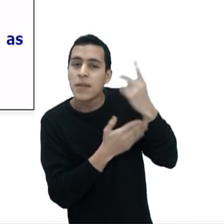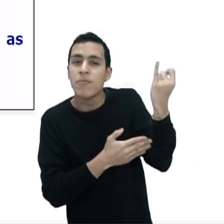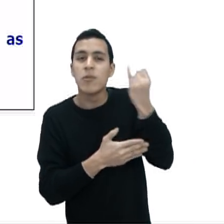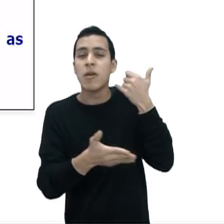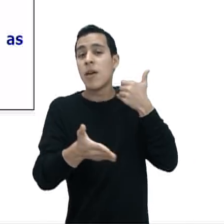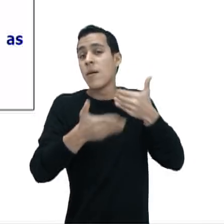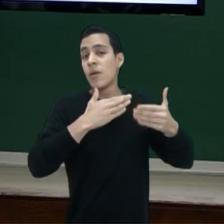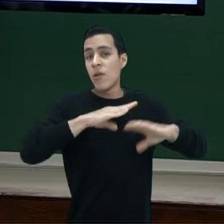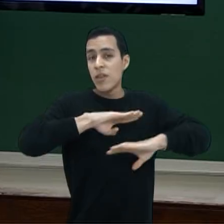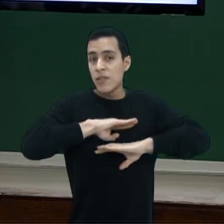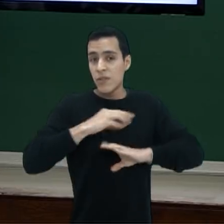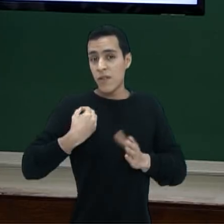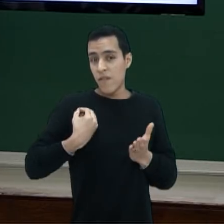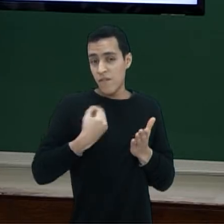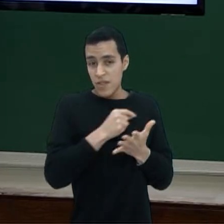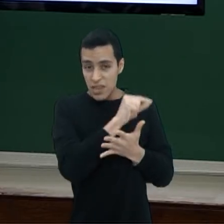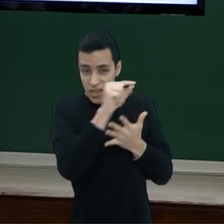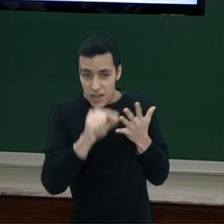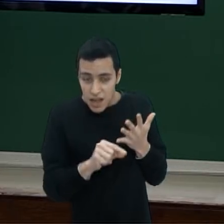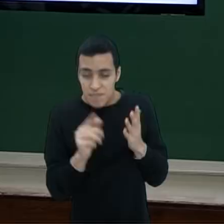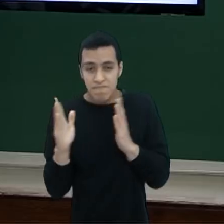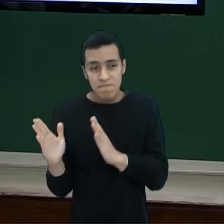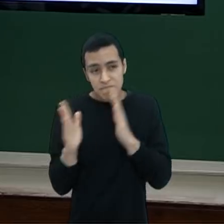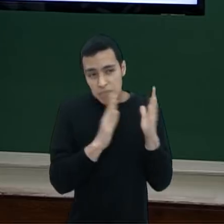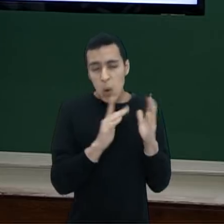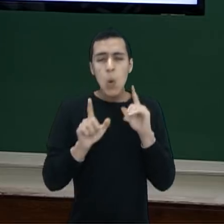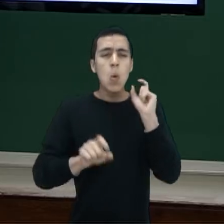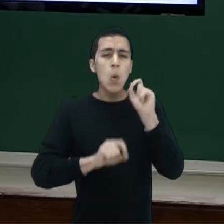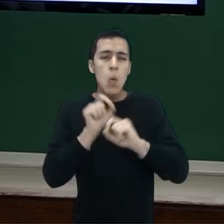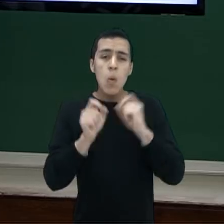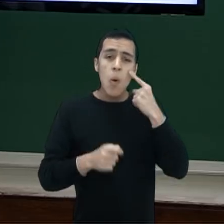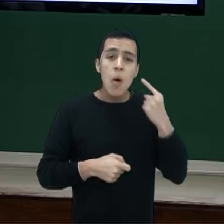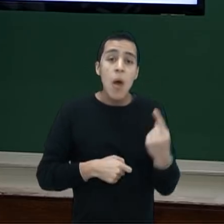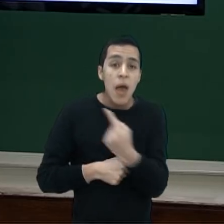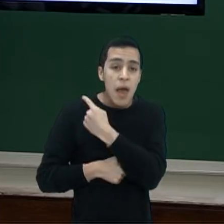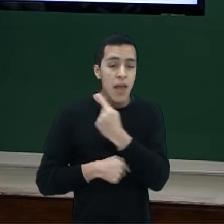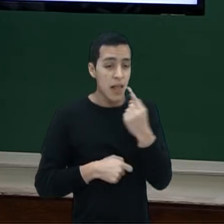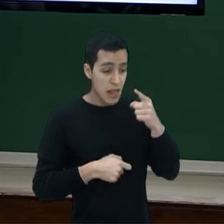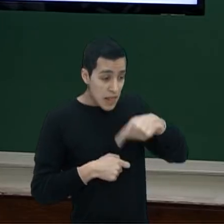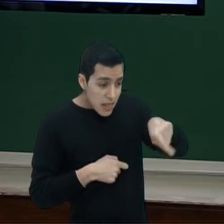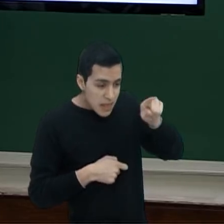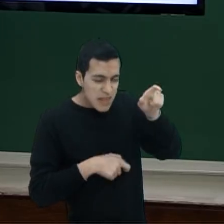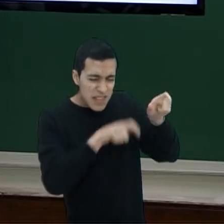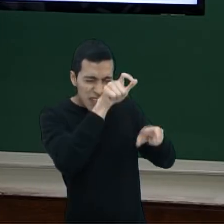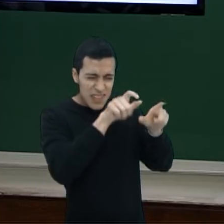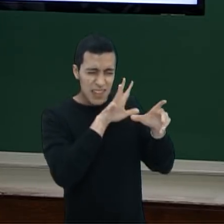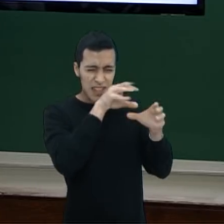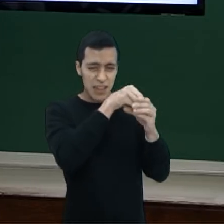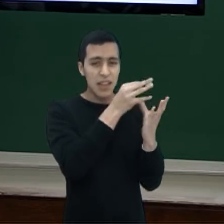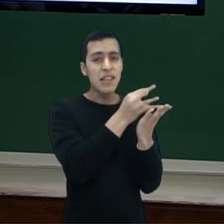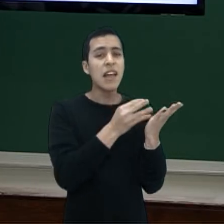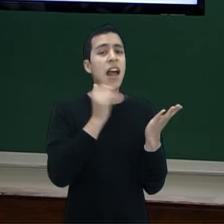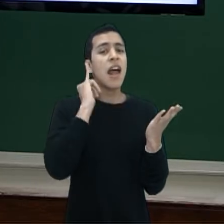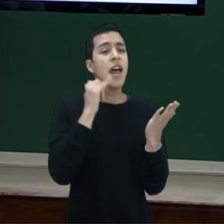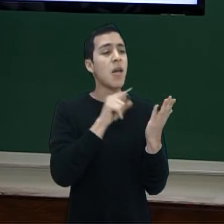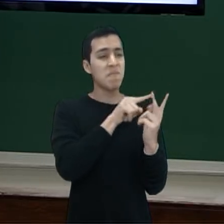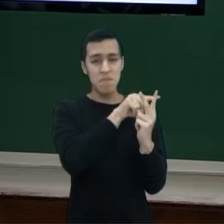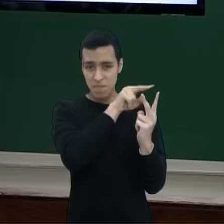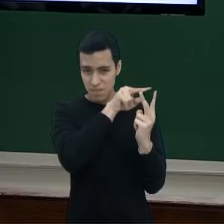todas as situações na vida, né? Então, aqui a gente tem que os personagens desse texto narrativo